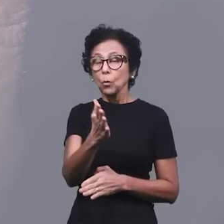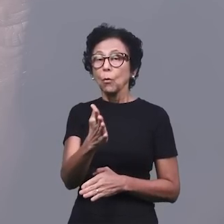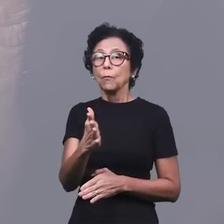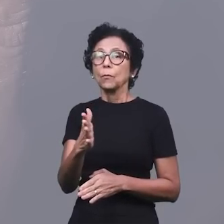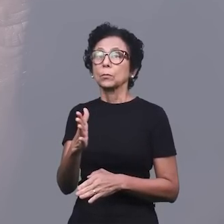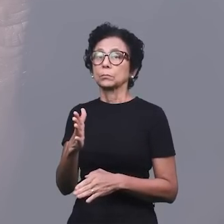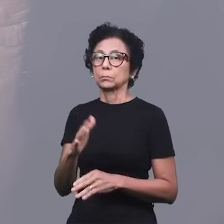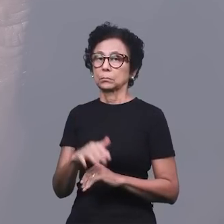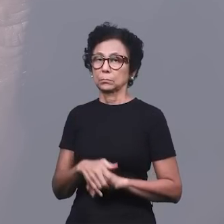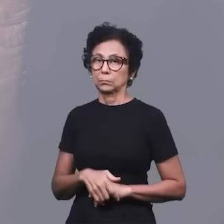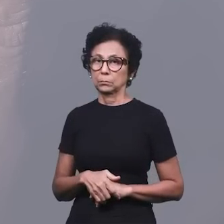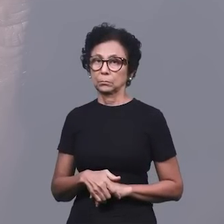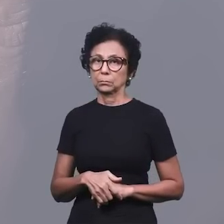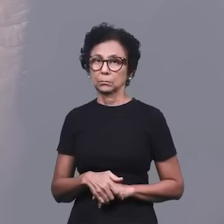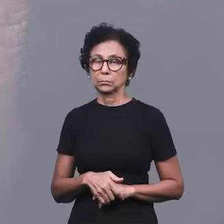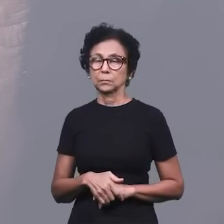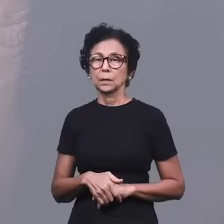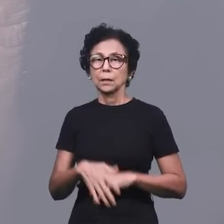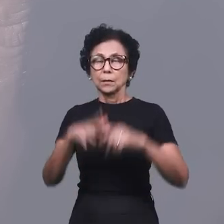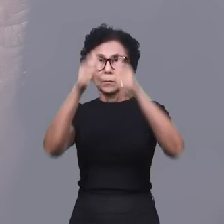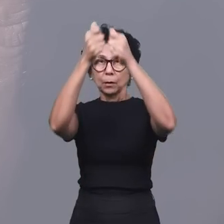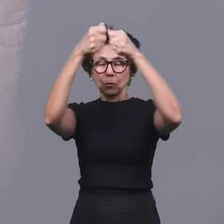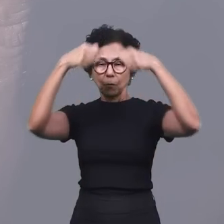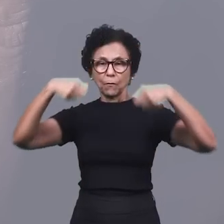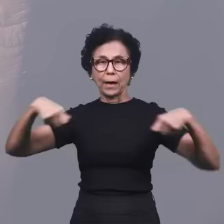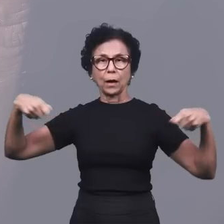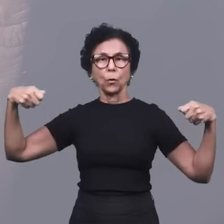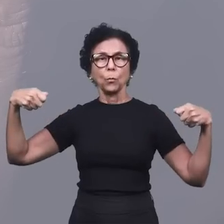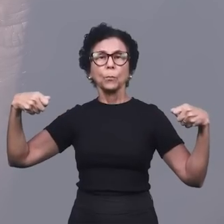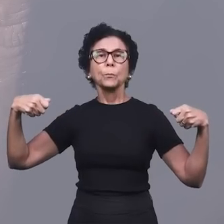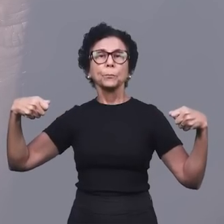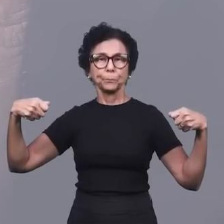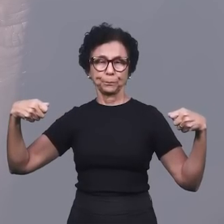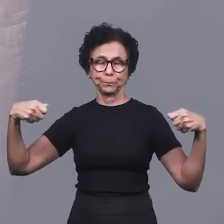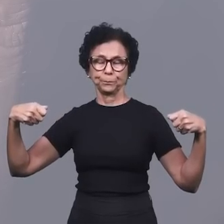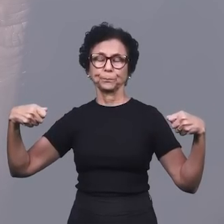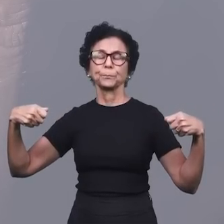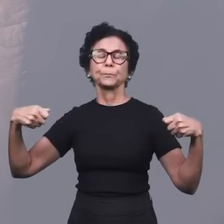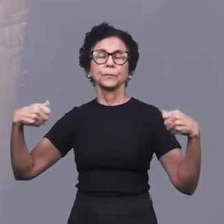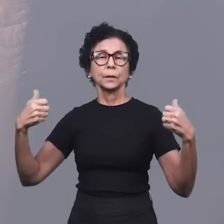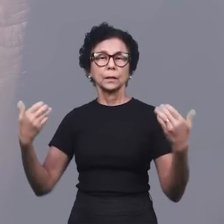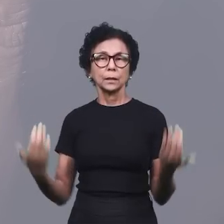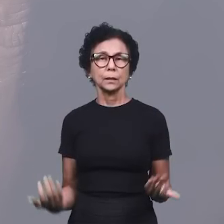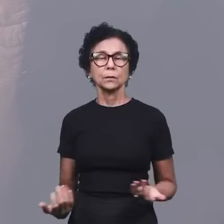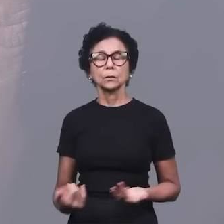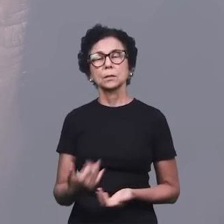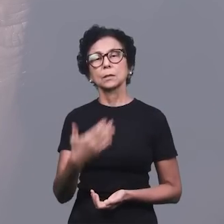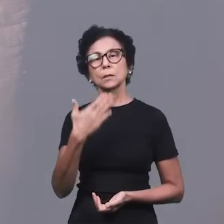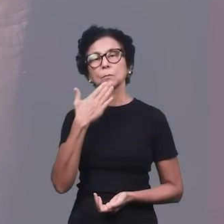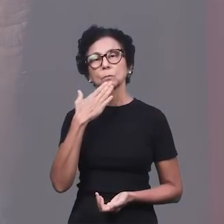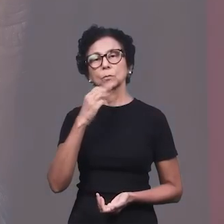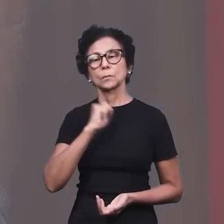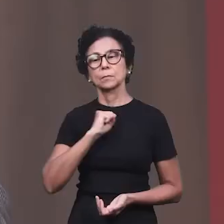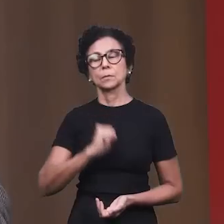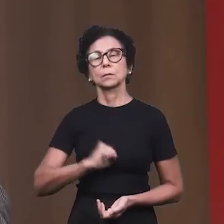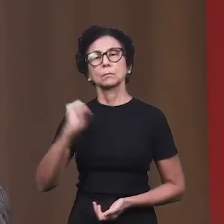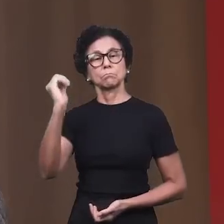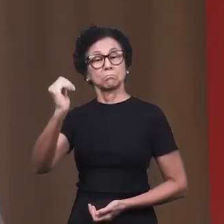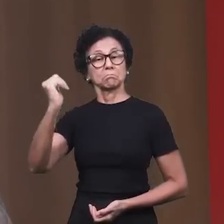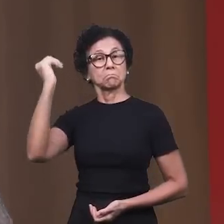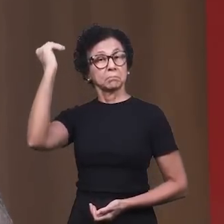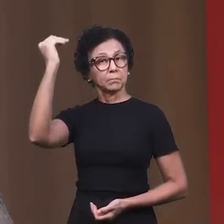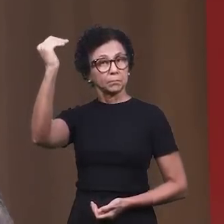pelo véu, isto é, pela sua carne, e tendo um grande sacerdote sobre a casa de Deus.